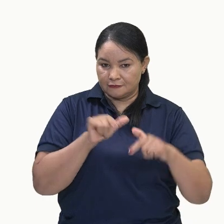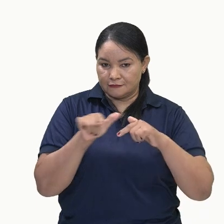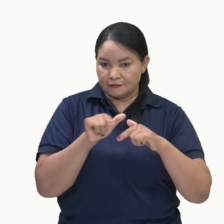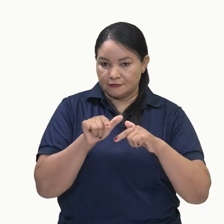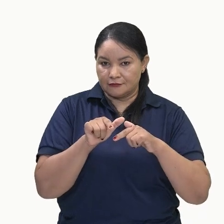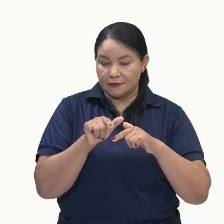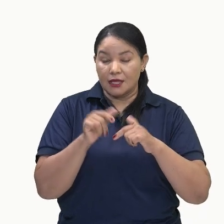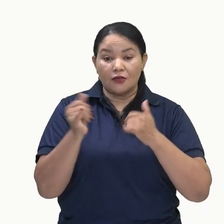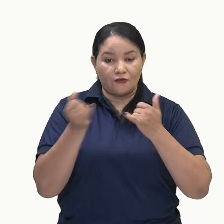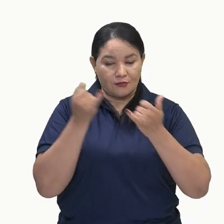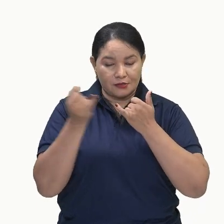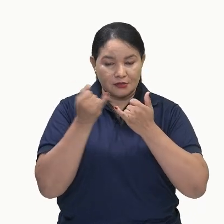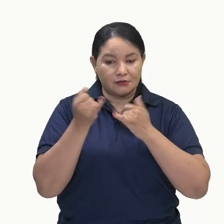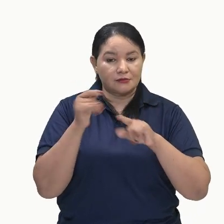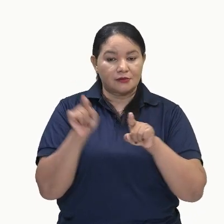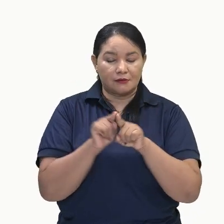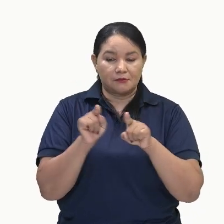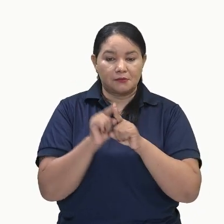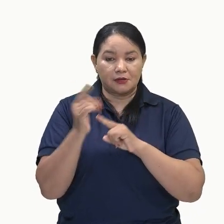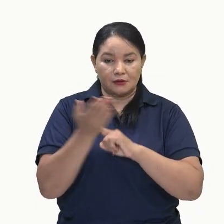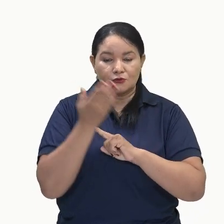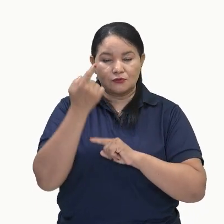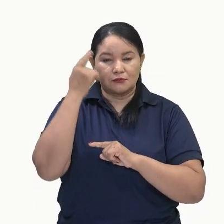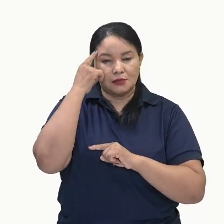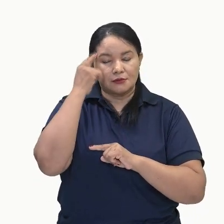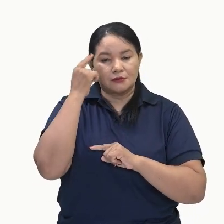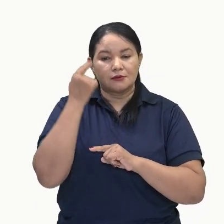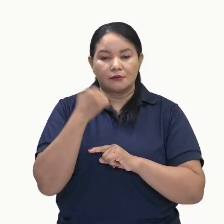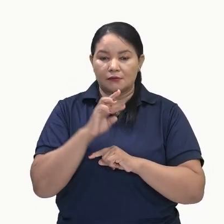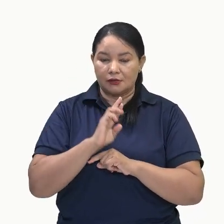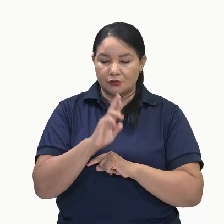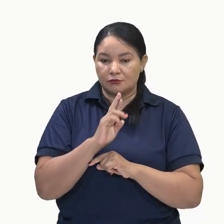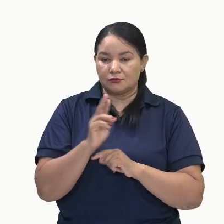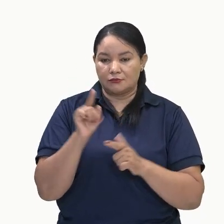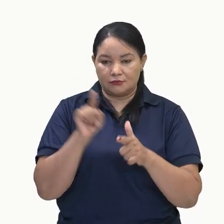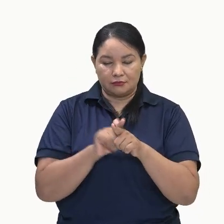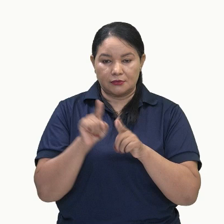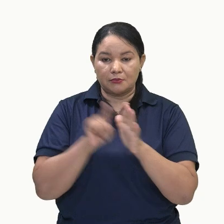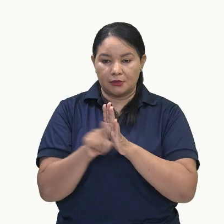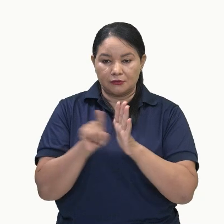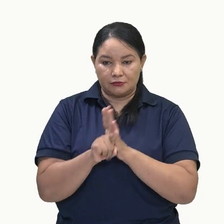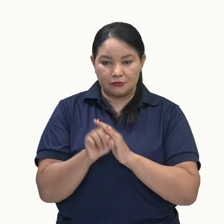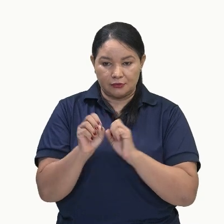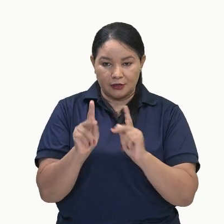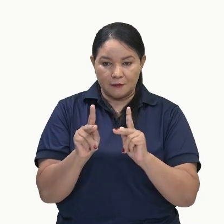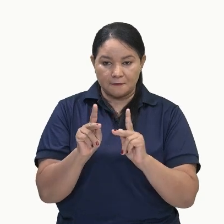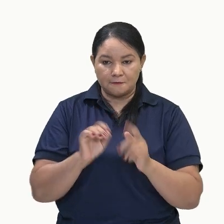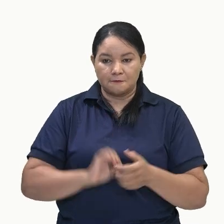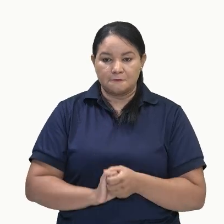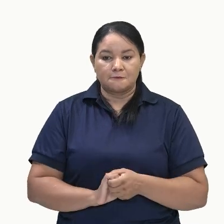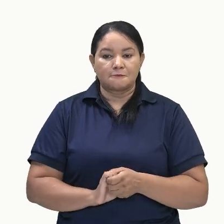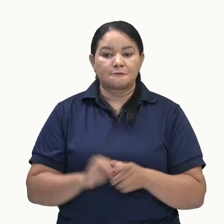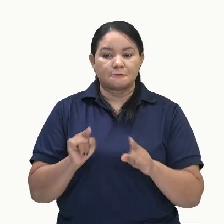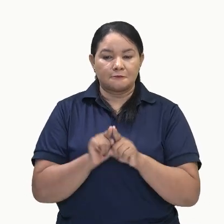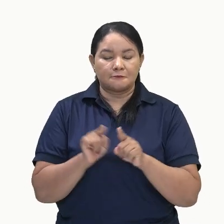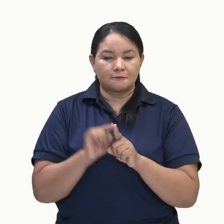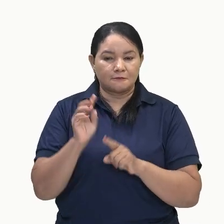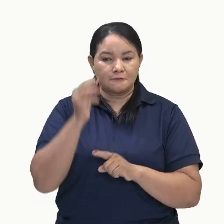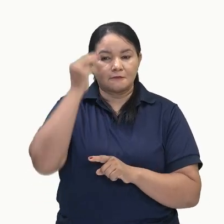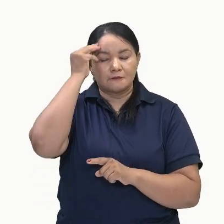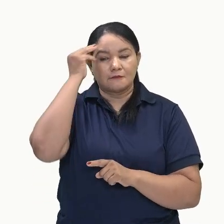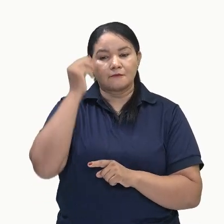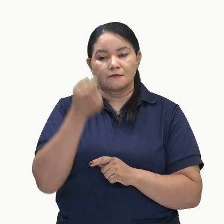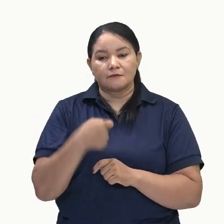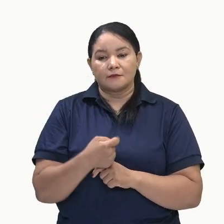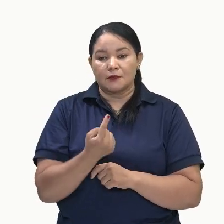ajuda a pensar para resolver essa questão. Tá legal? Então, isso aqui também podemos dizer que ele equivale a 1%